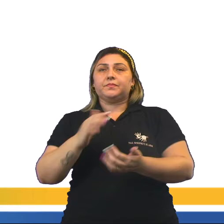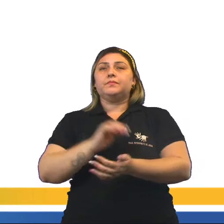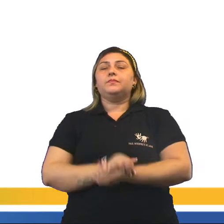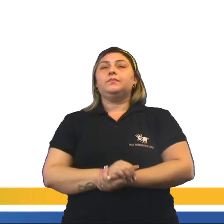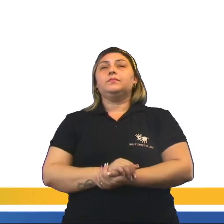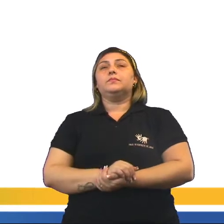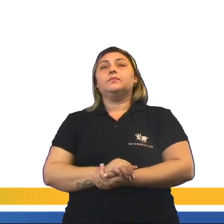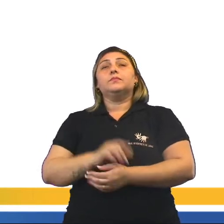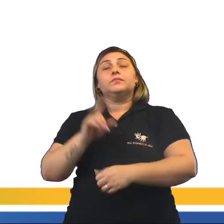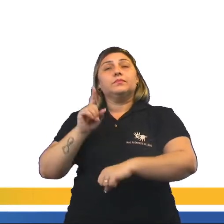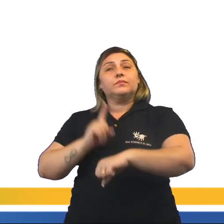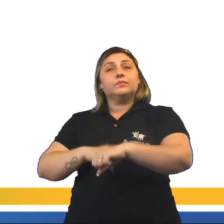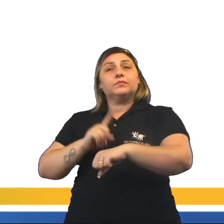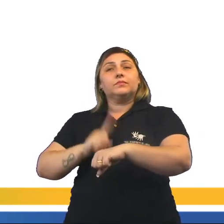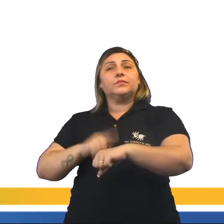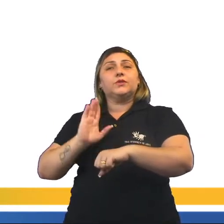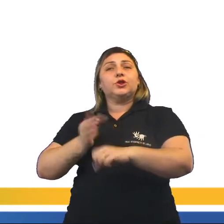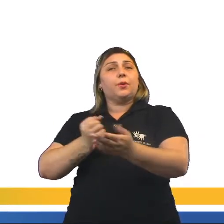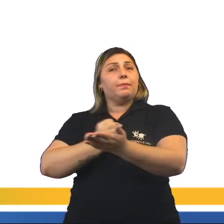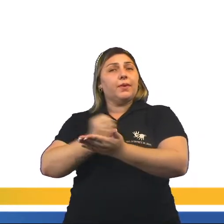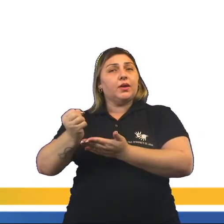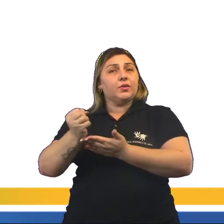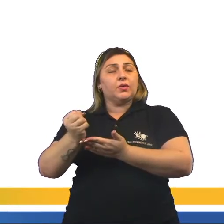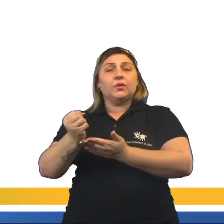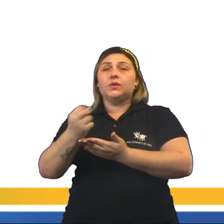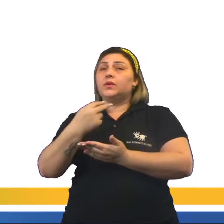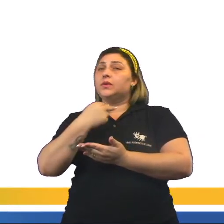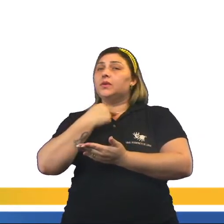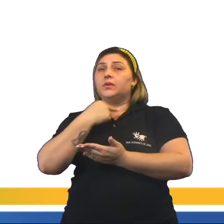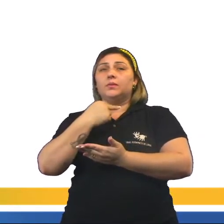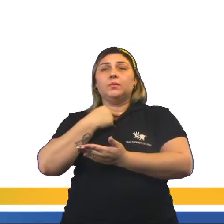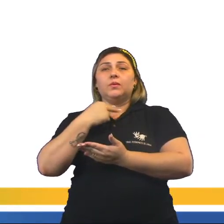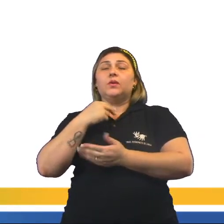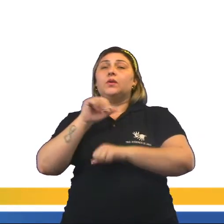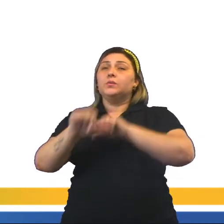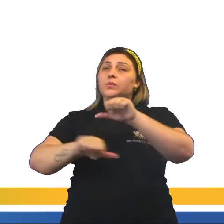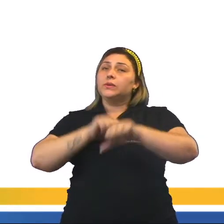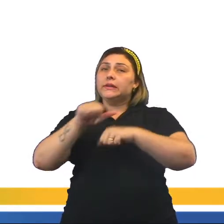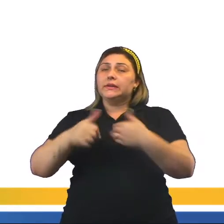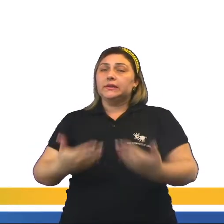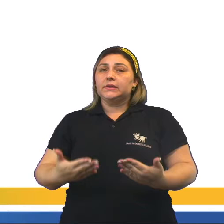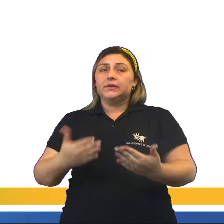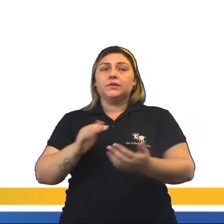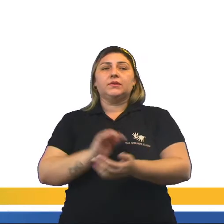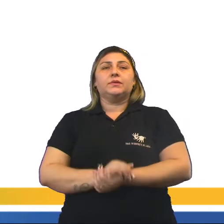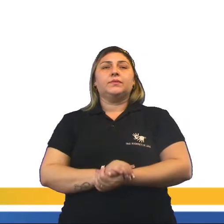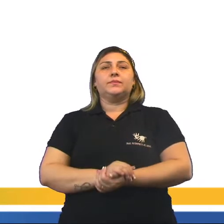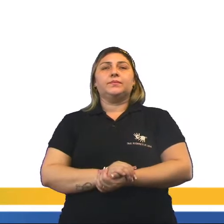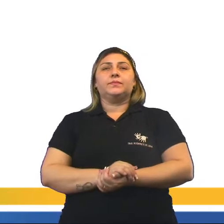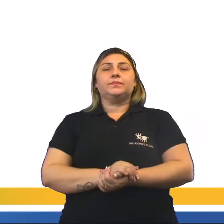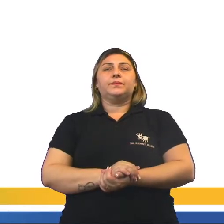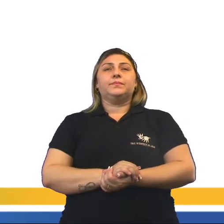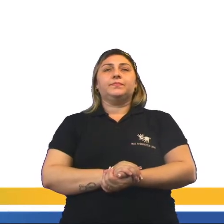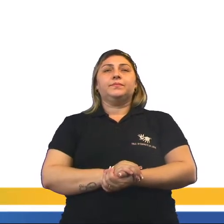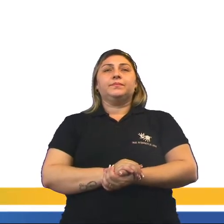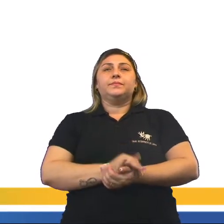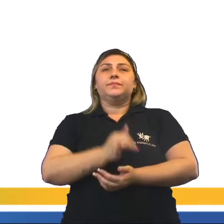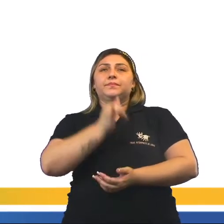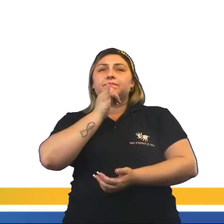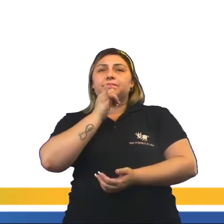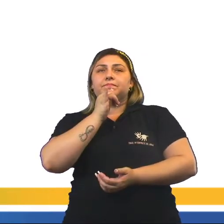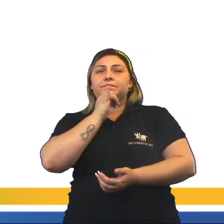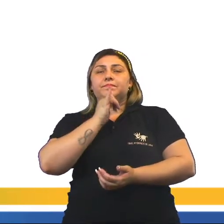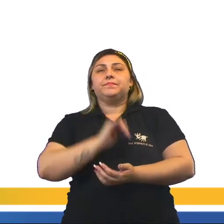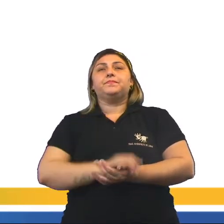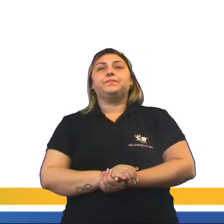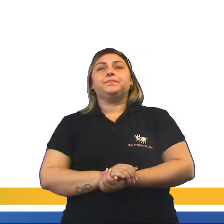é aquele tempo que aconteceu, mas que a gente não tem mais nenhuma autoridade para fazer mudanças, né, nessas ações. Exemplo,